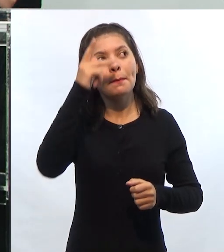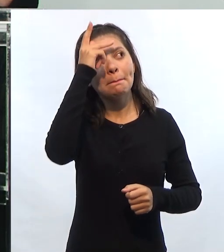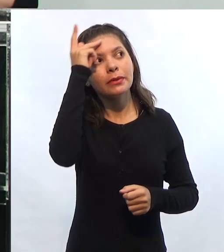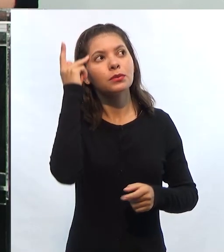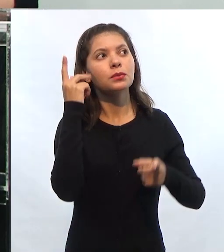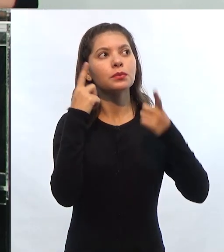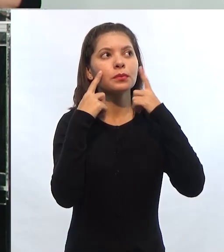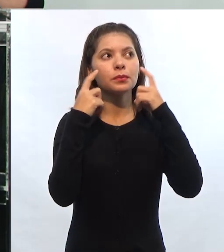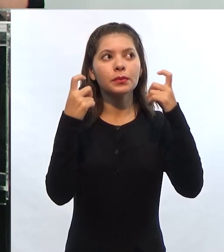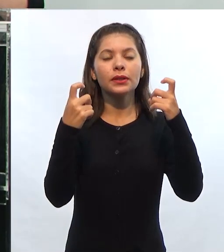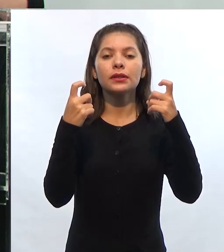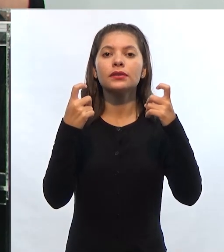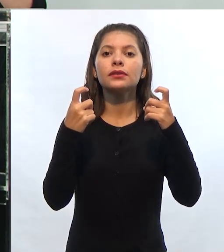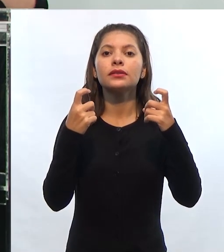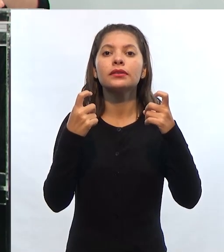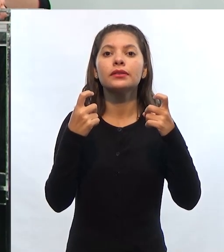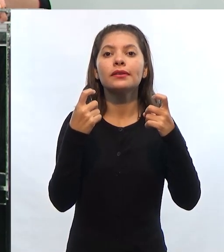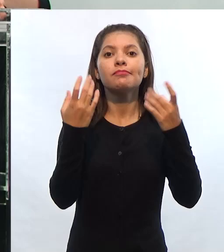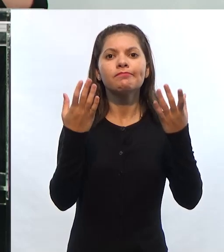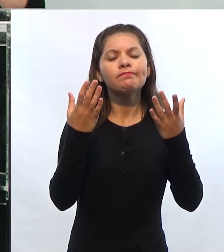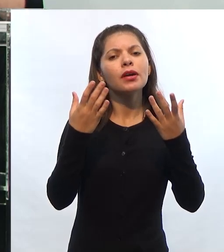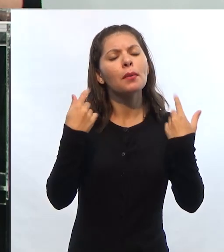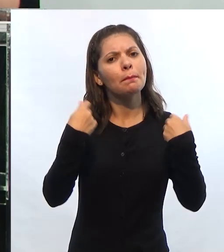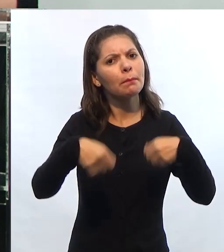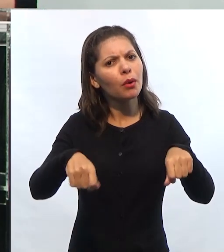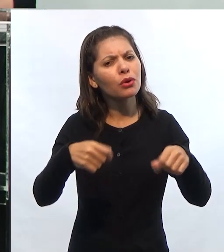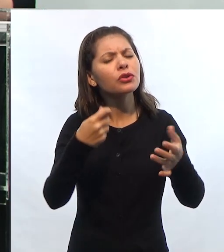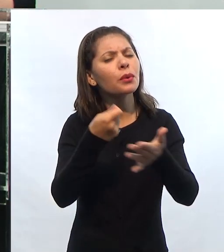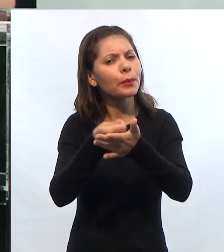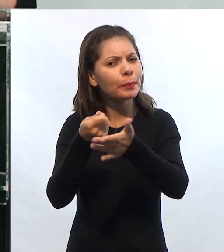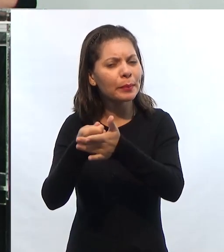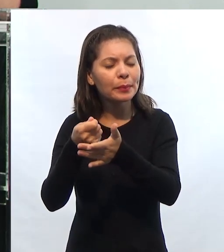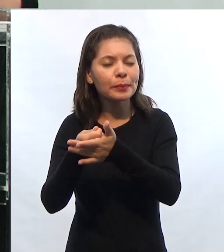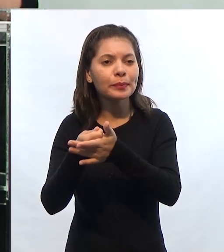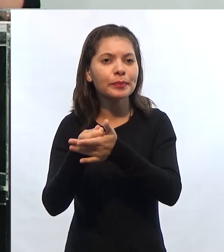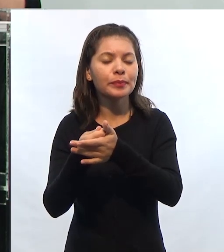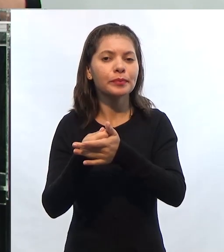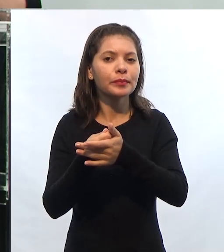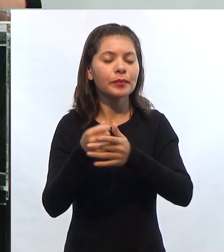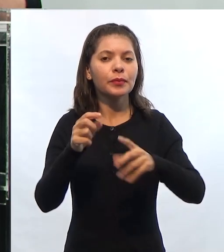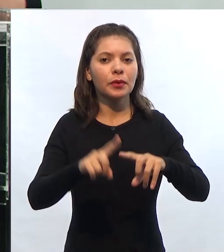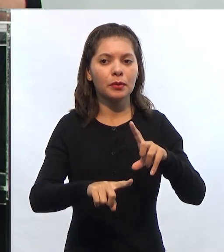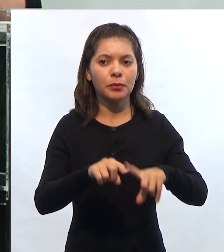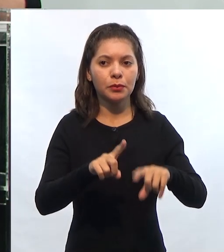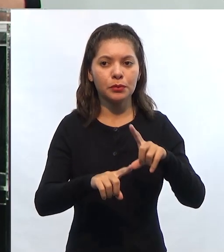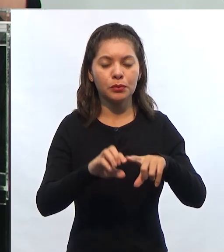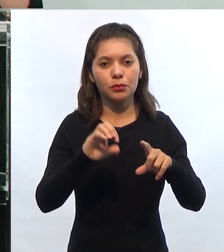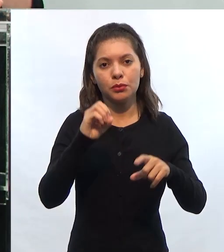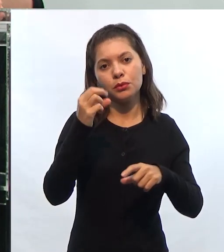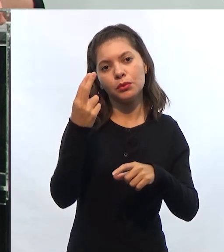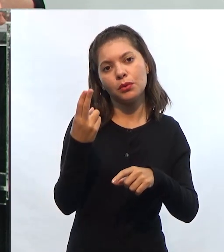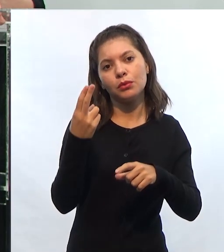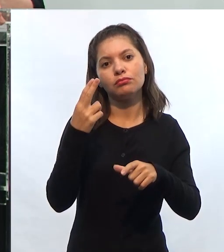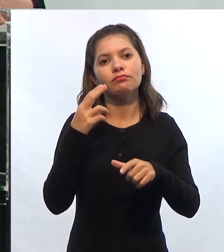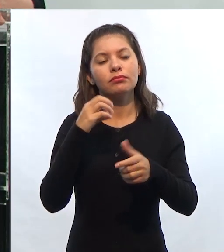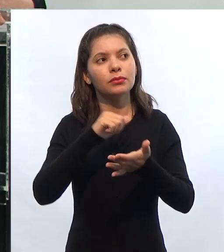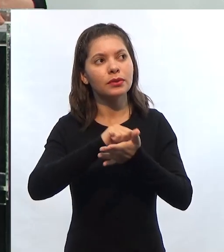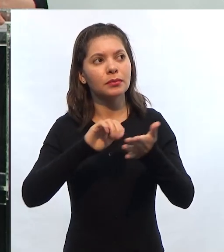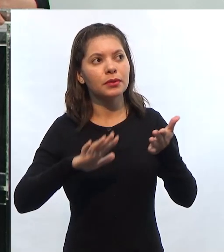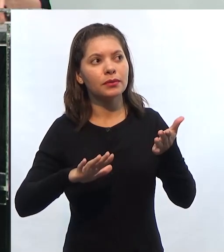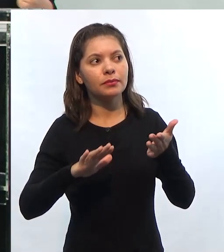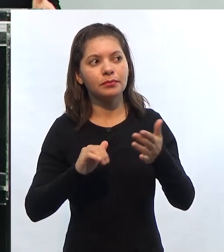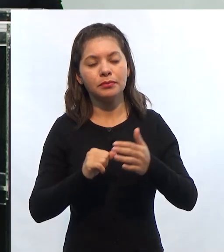há pessoas interessadas naquele negócio e com capacidade de comprar aqueles produtos ou